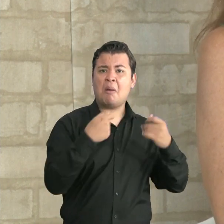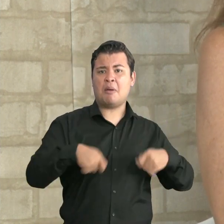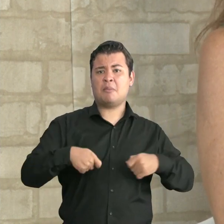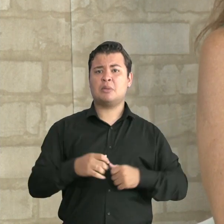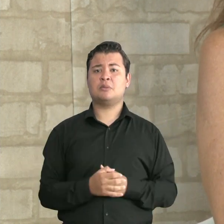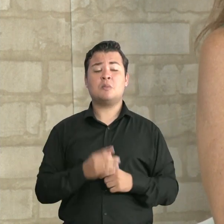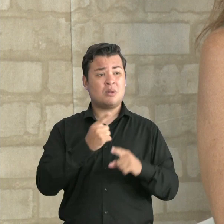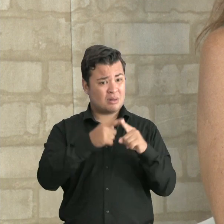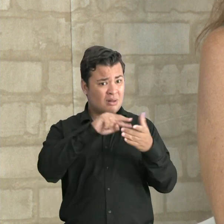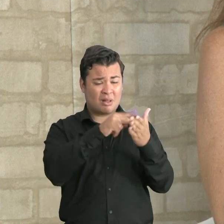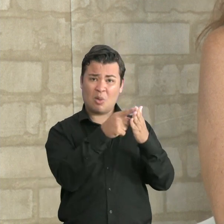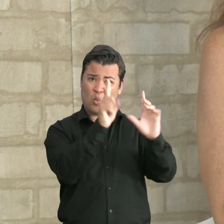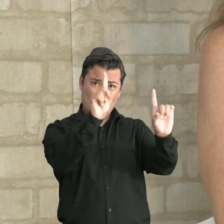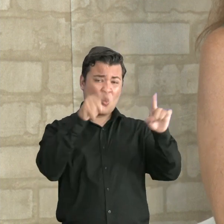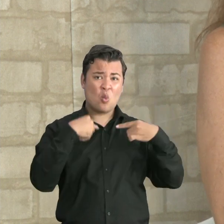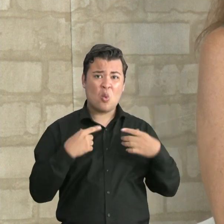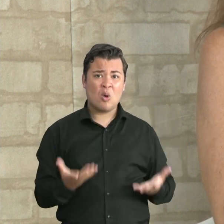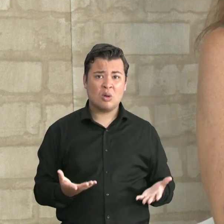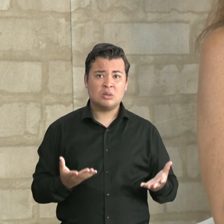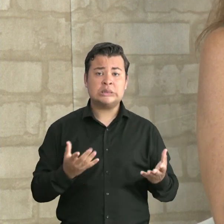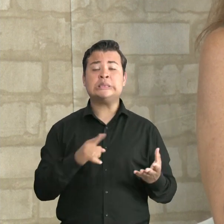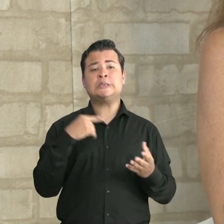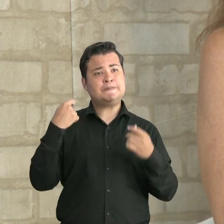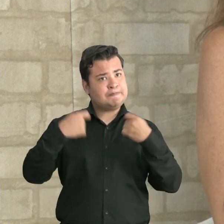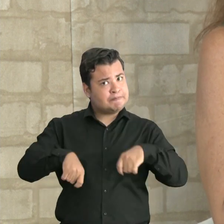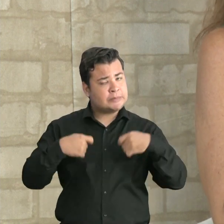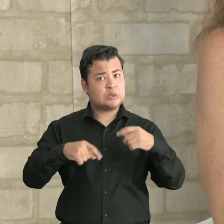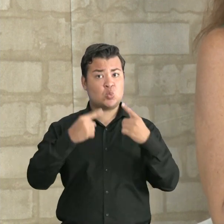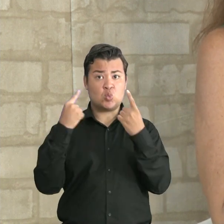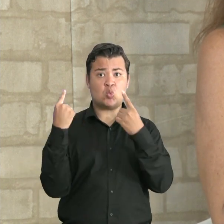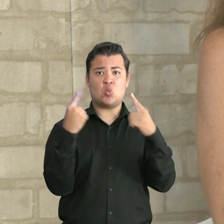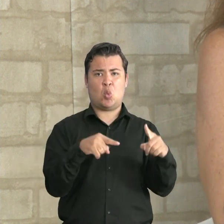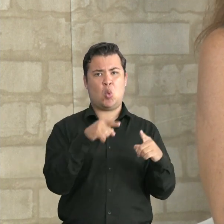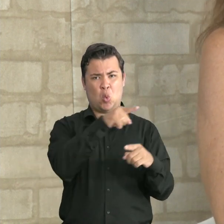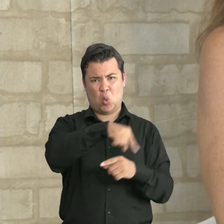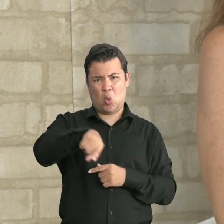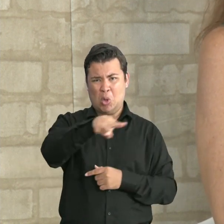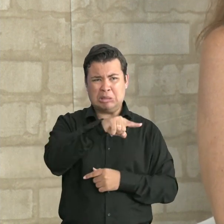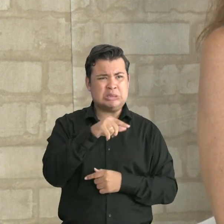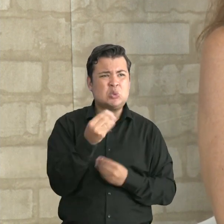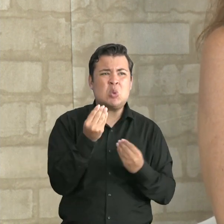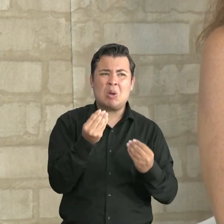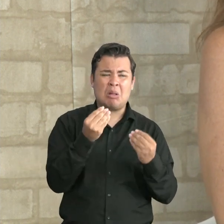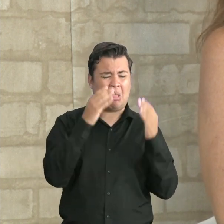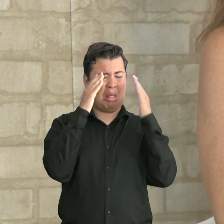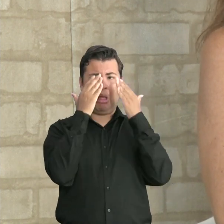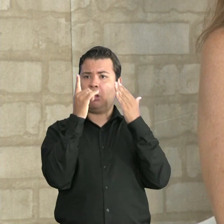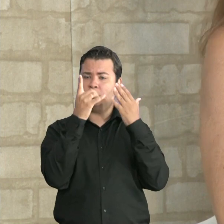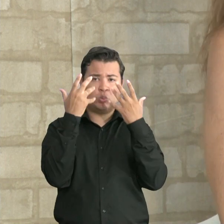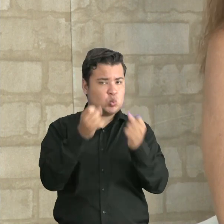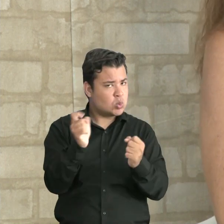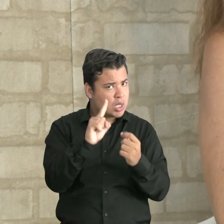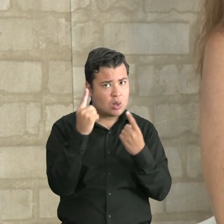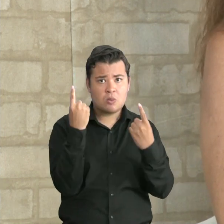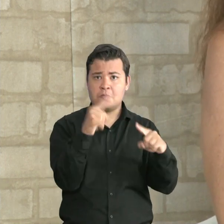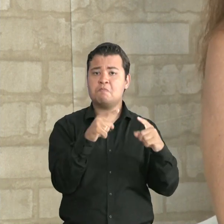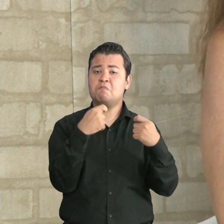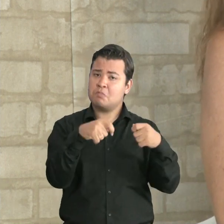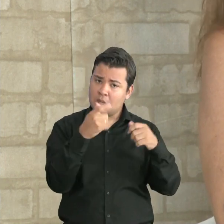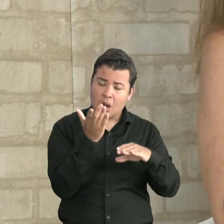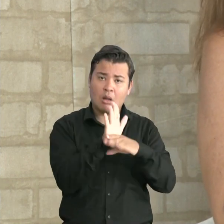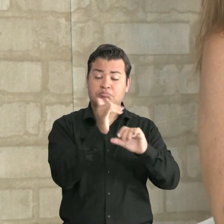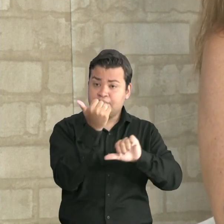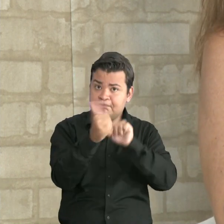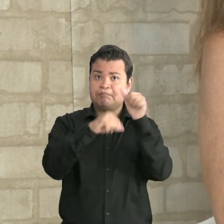revela contra nós. A gente precisa realmente combater essa visão que nós temos aí de negacionismo,